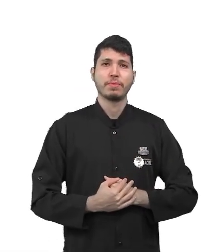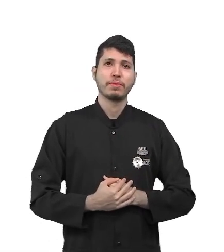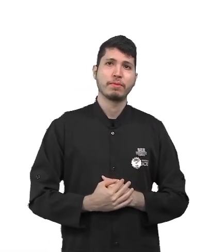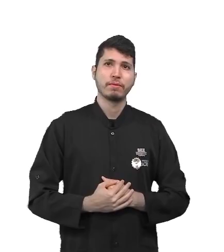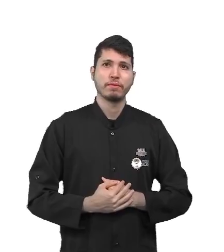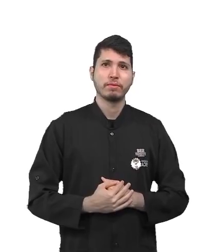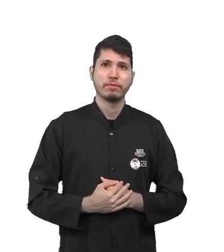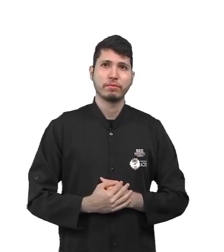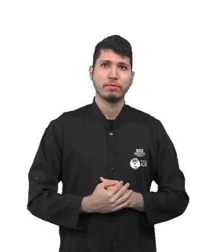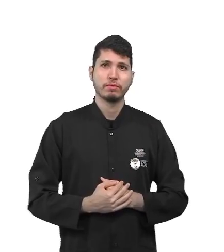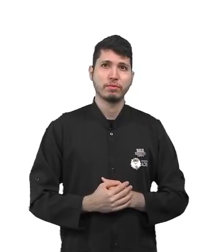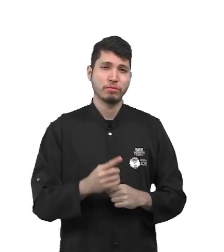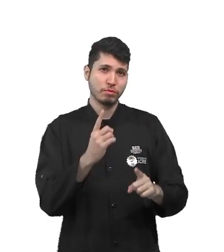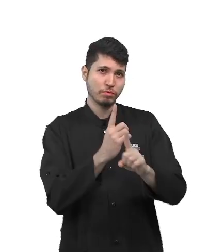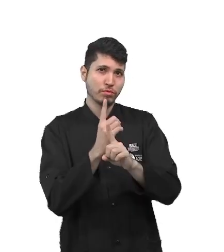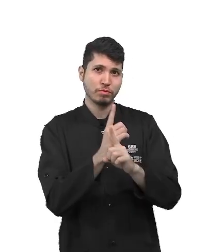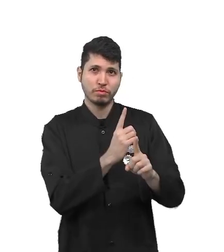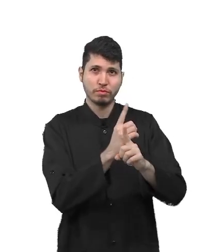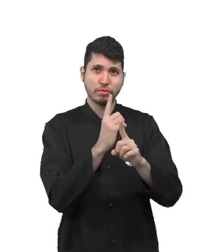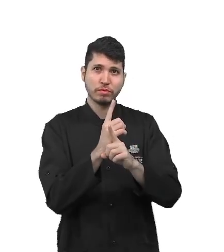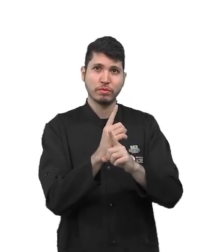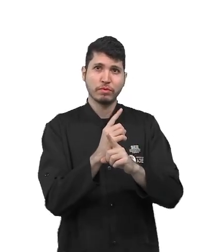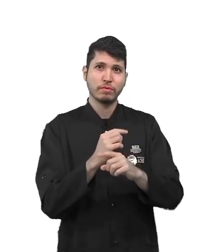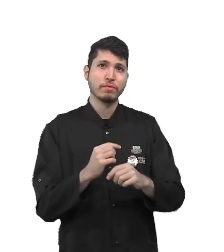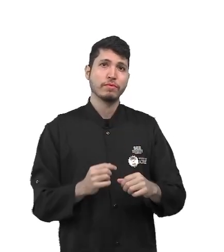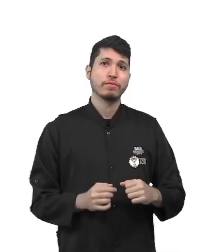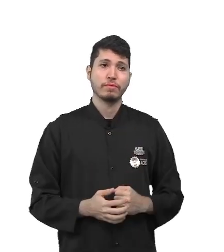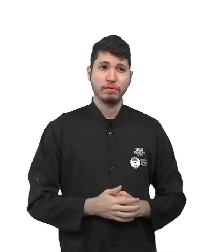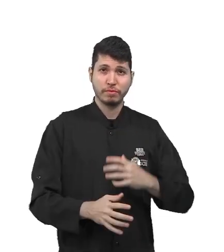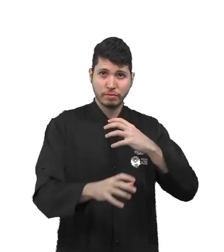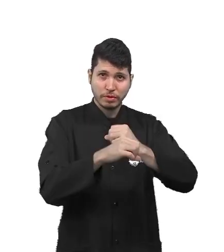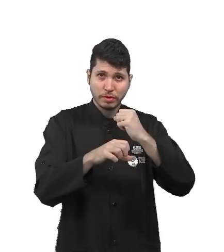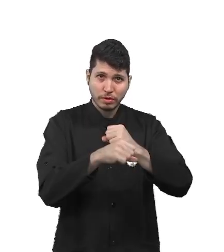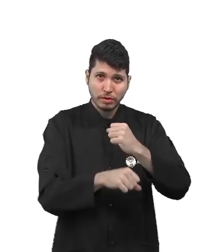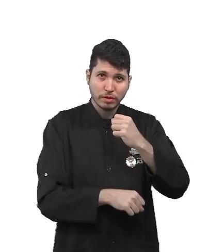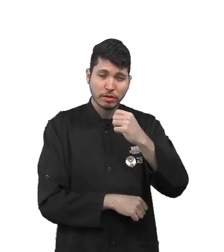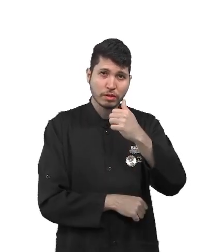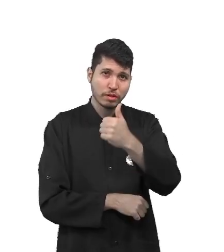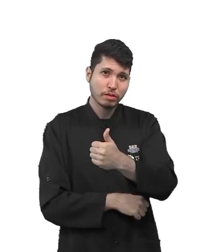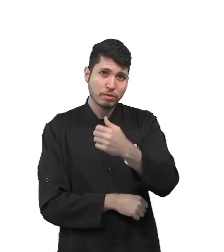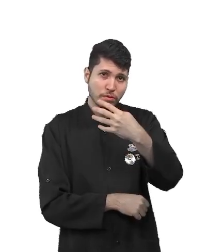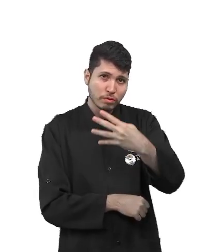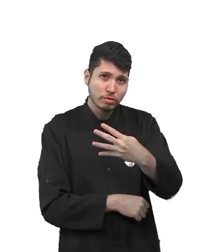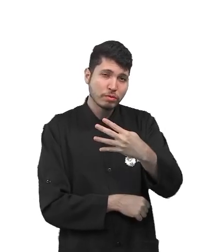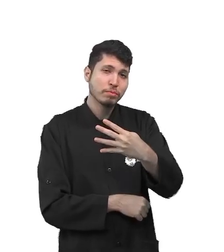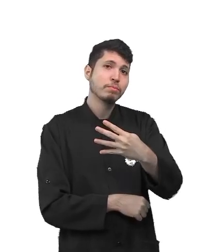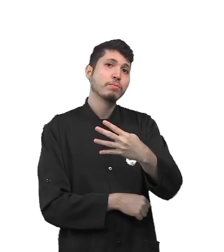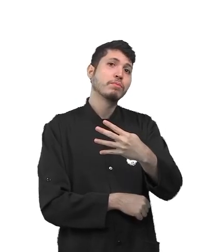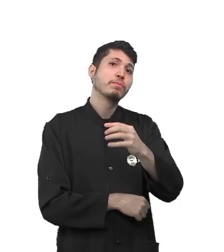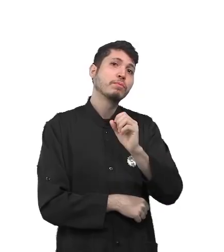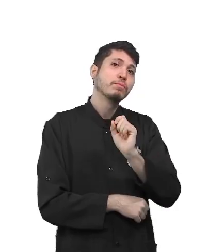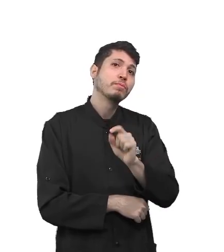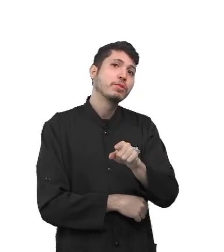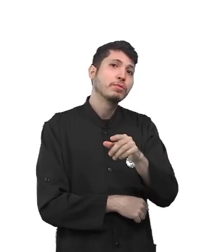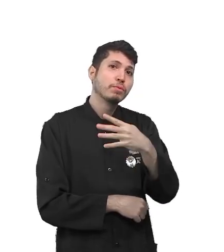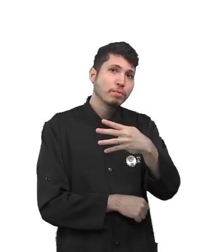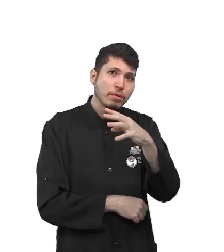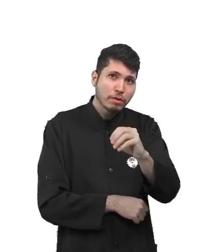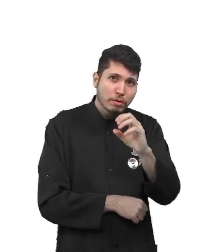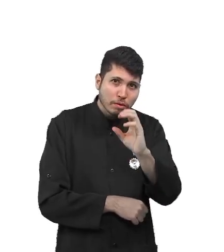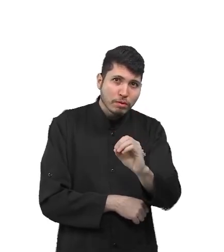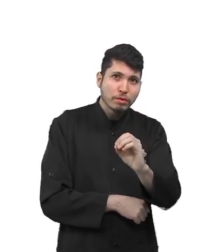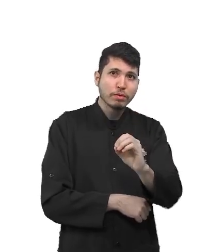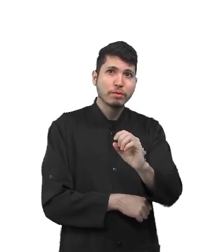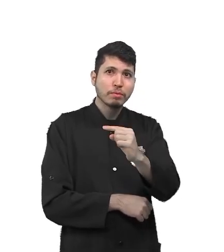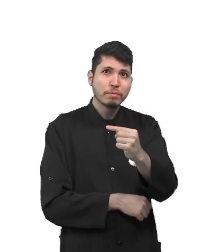Ao multiplicar os valores, eu vou ter 14.400, que é 120 ao quadrado. Lembrando que todo número negativo elevado ao expoente par fica